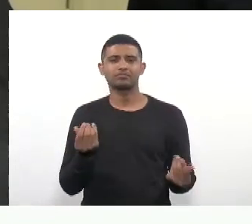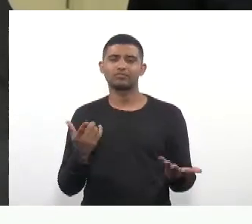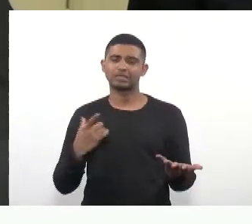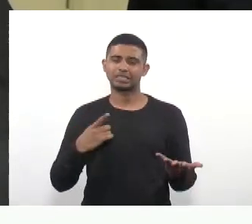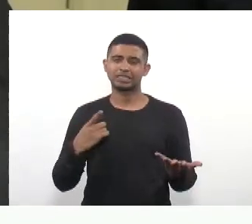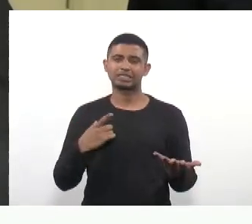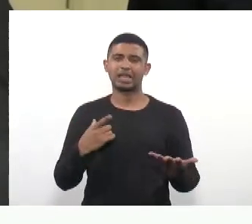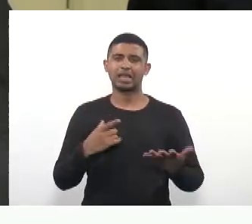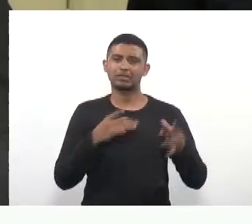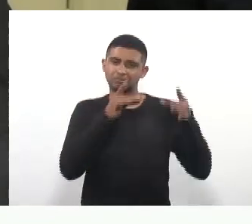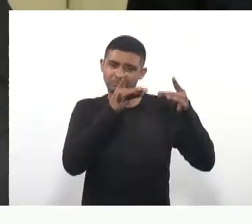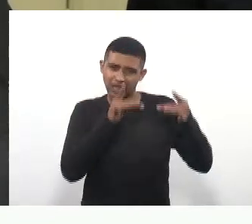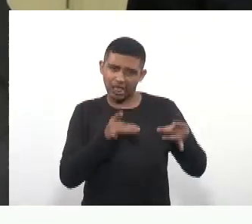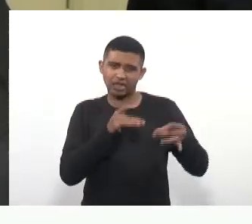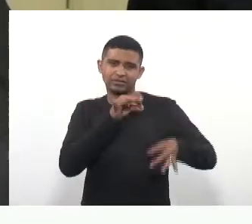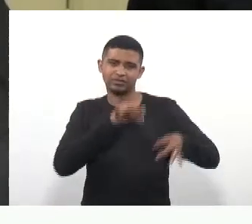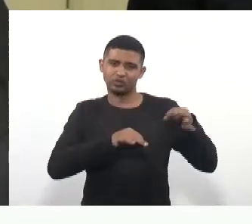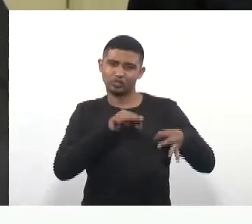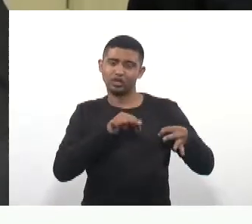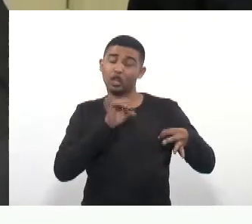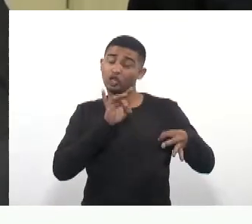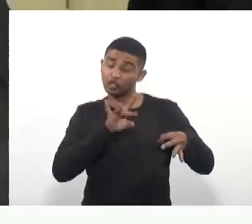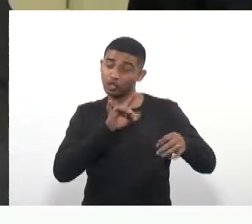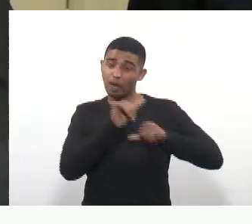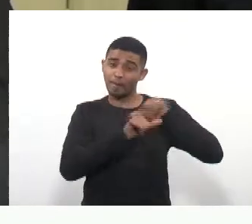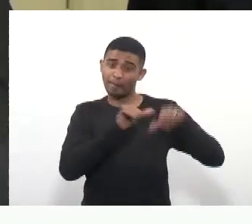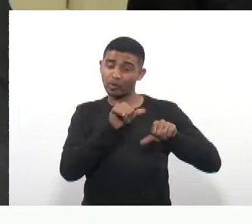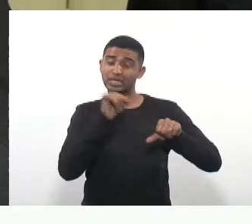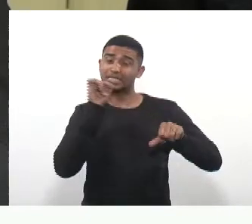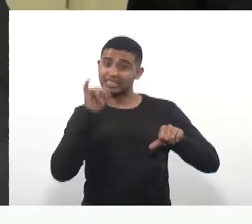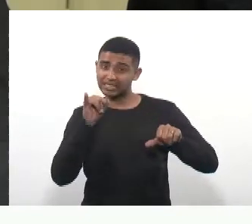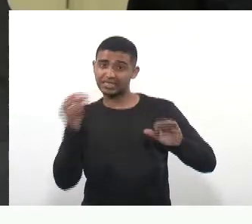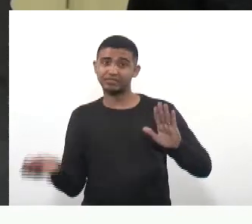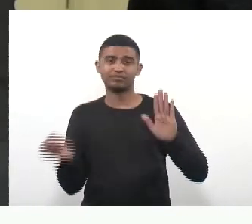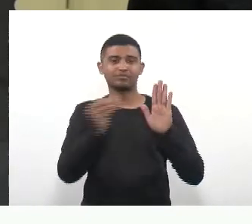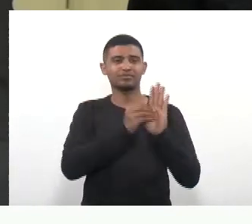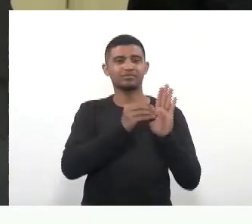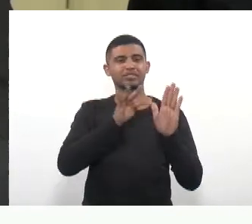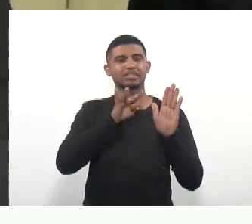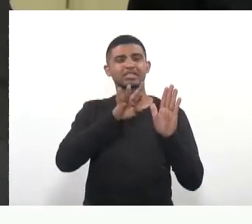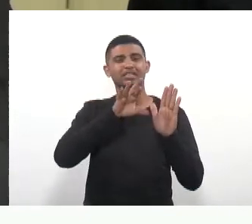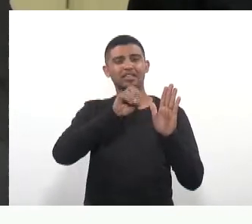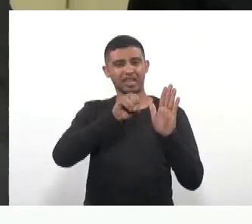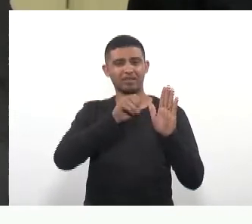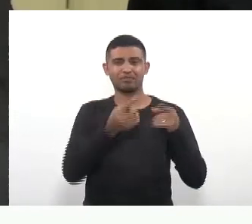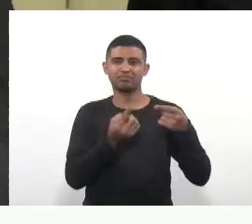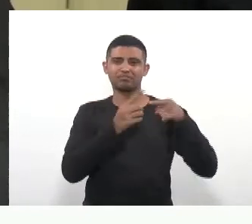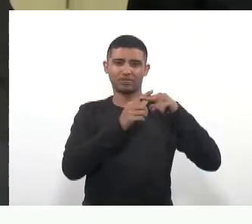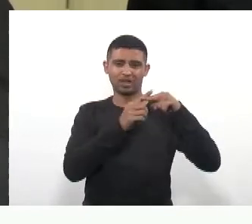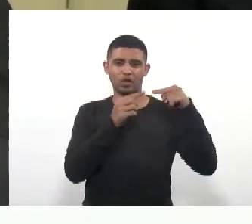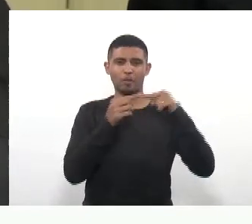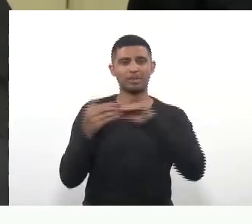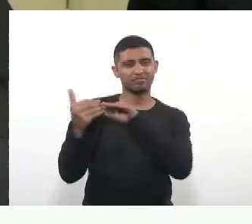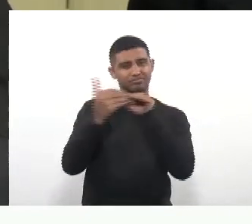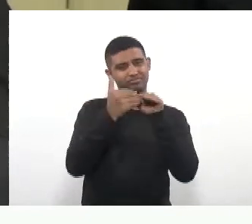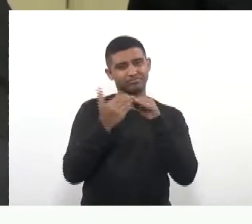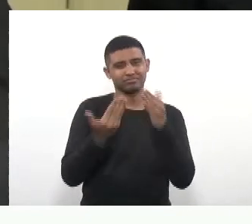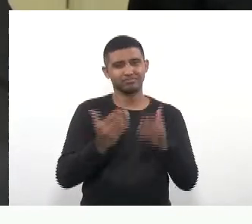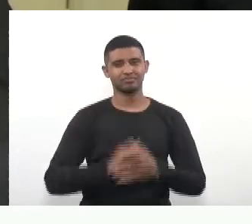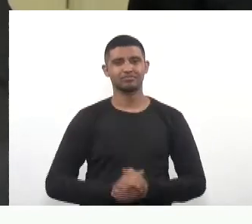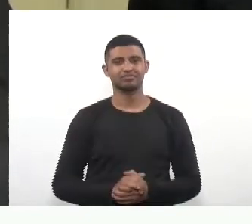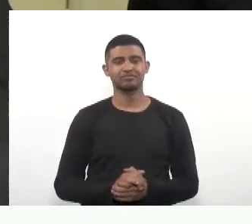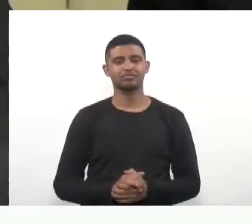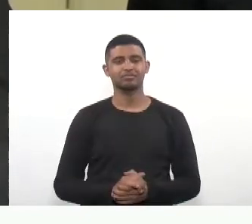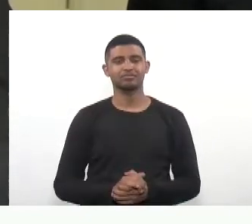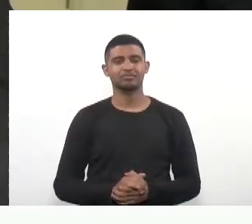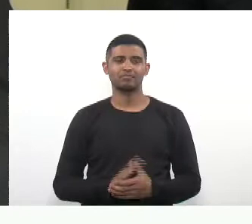jurídico e, para mudá-lo, só um termo aditivo em que todas as partes envolvidas estejam de acordo. Então, isso não é também, como o senhor